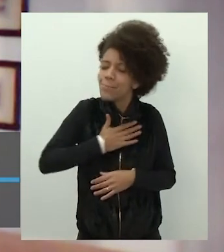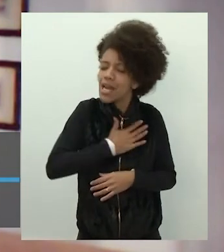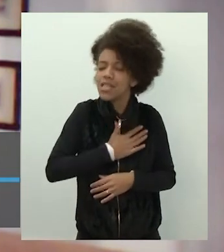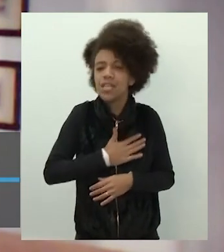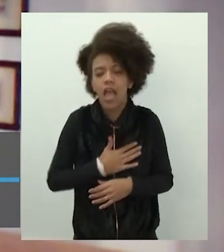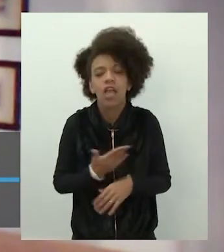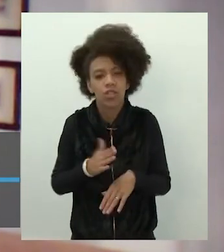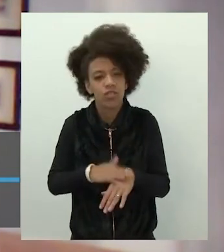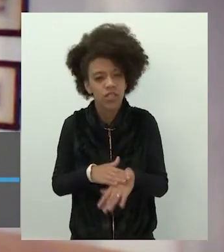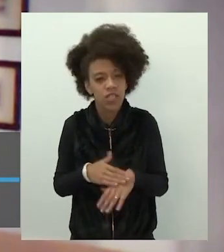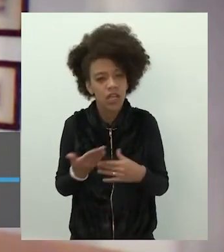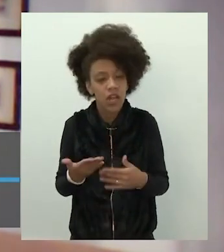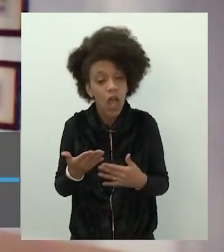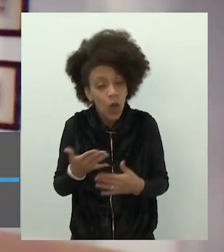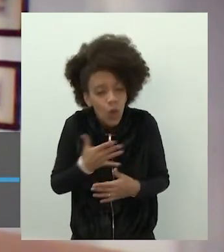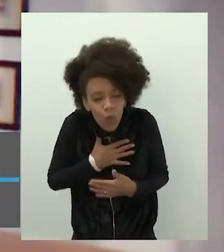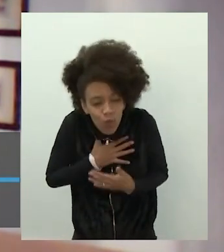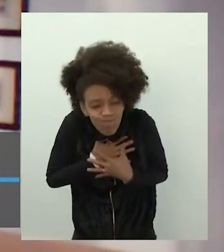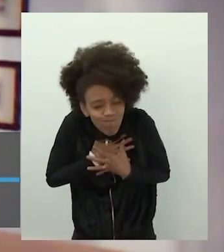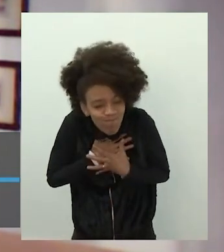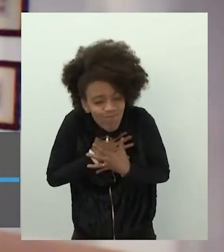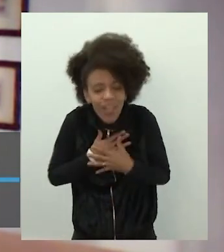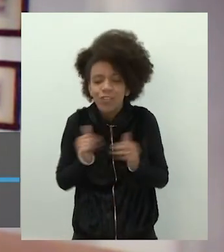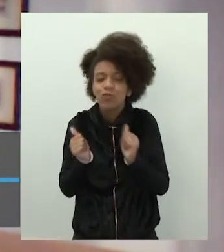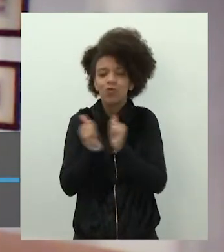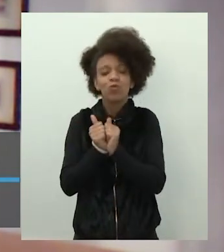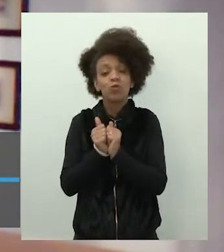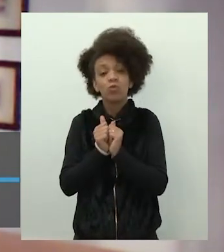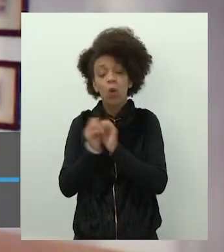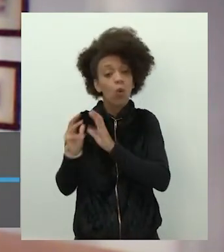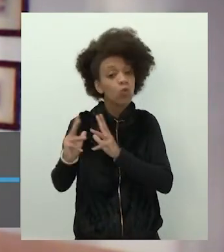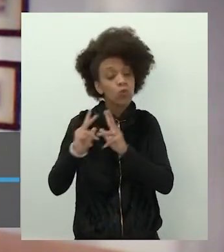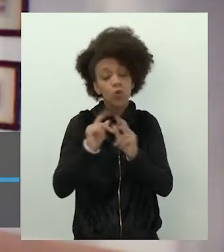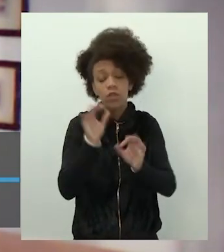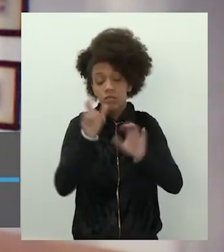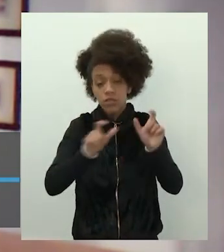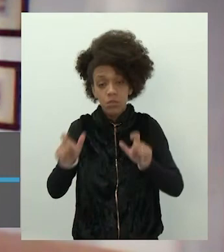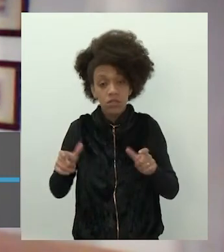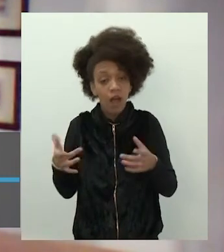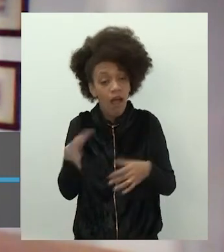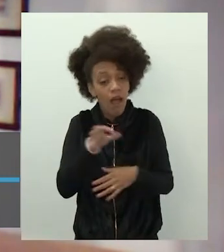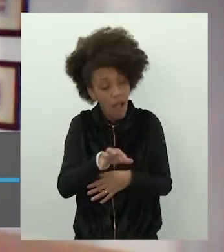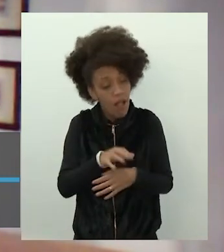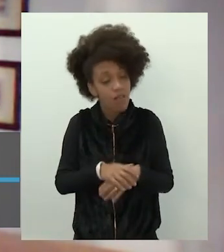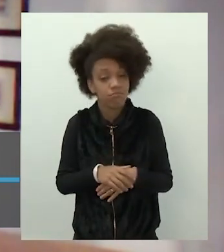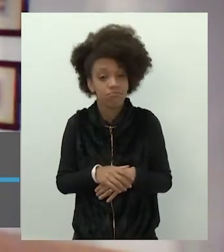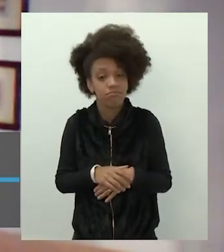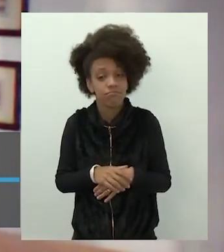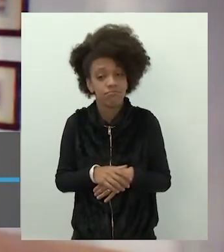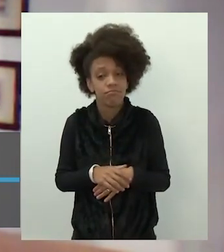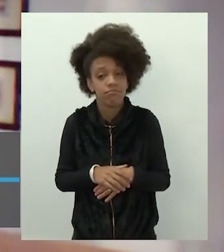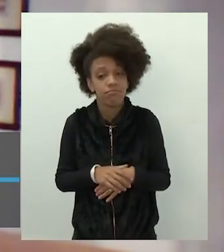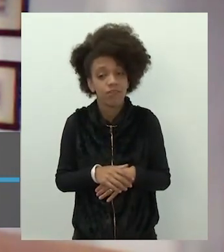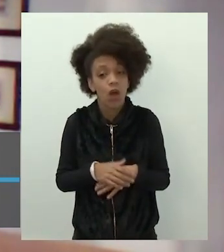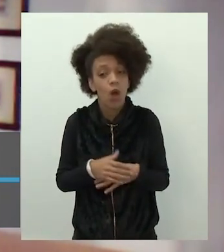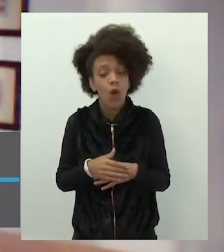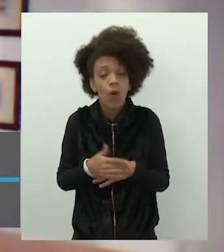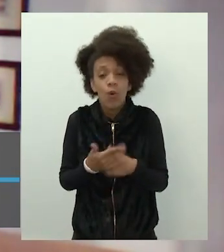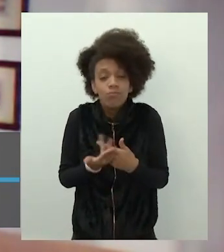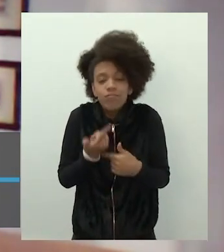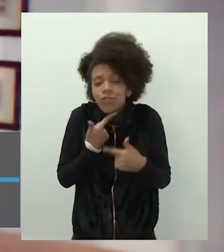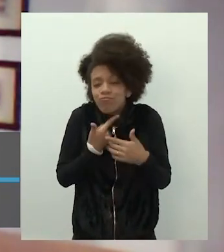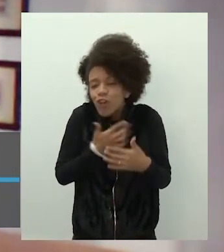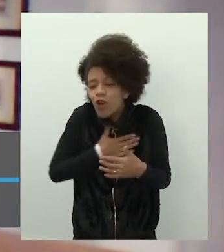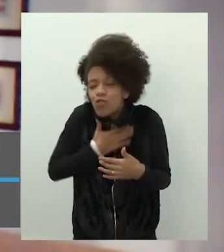coisas, gostar de estar com os outros. Essas coisas é que são o sabor da vida,